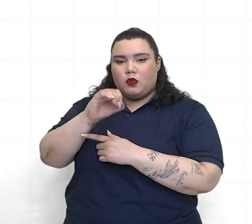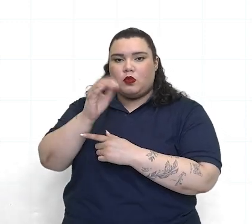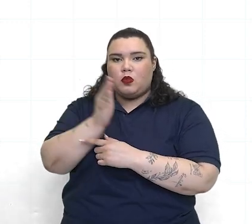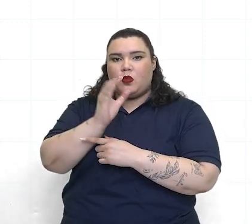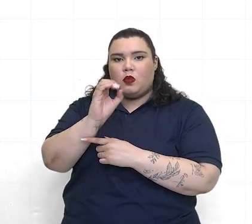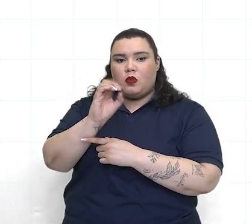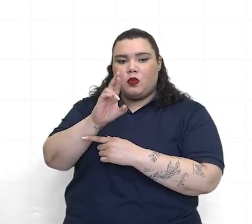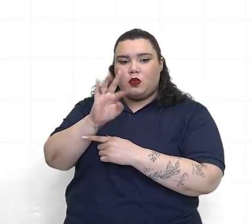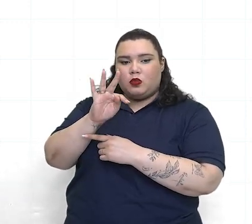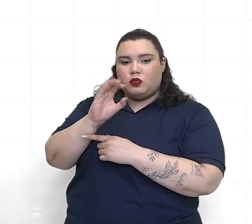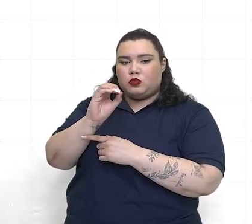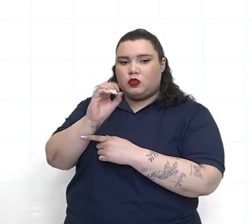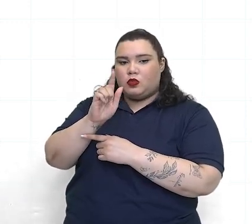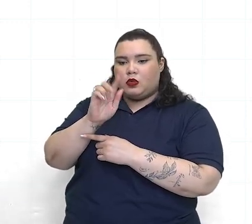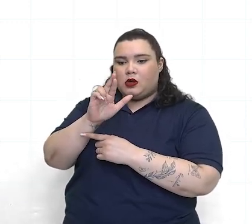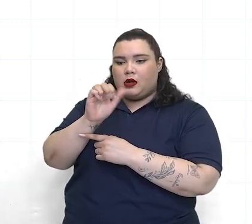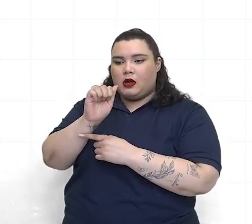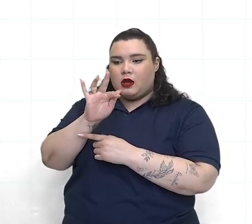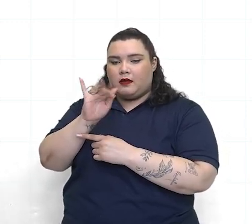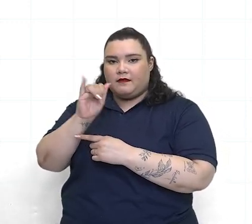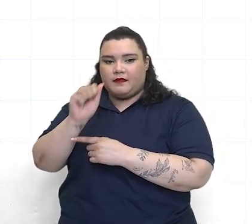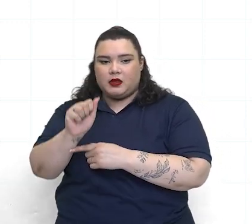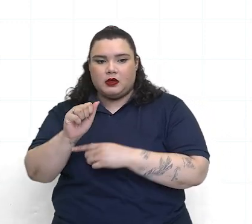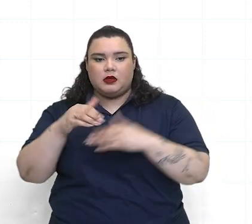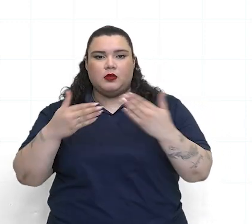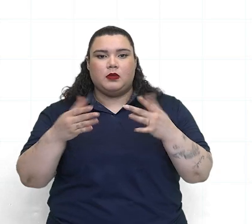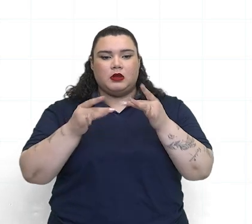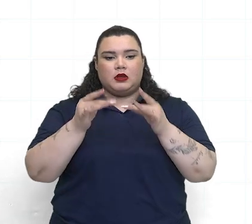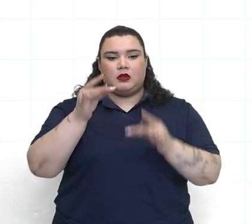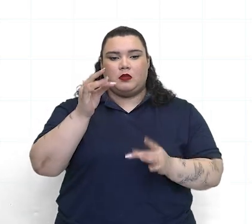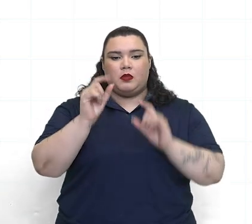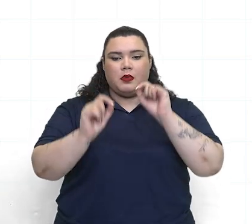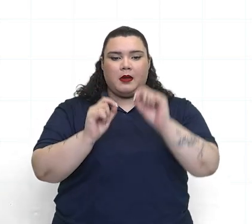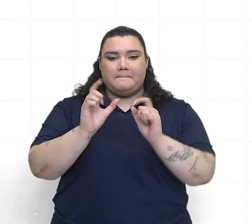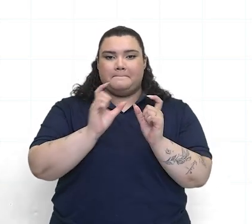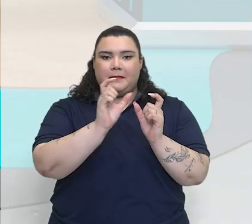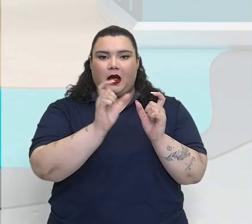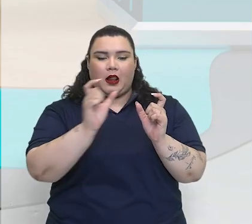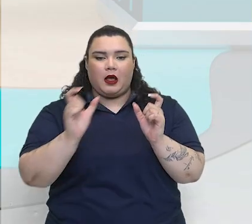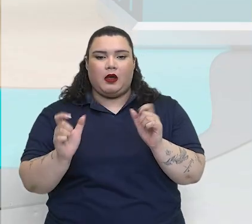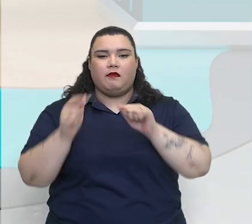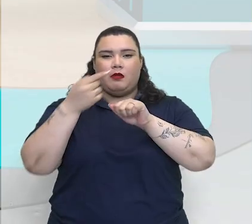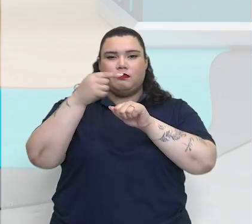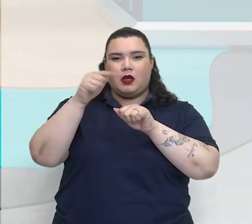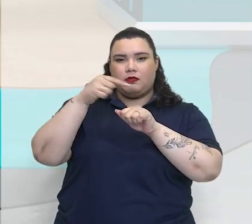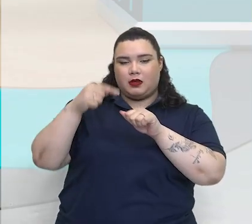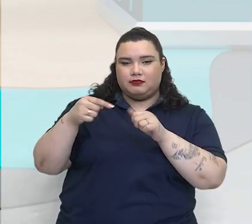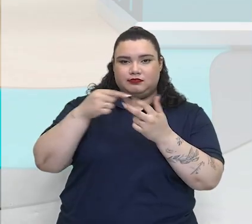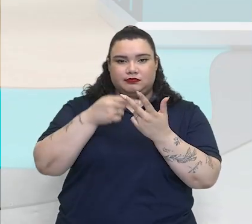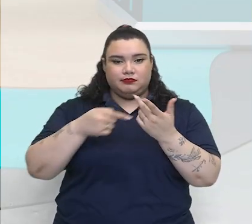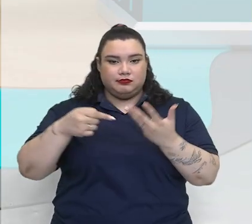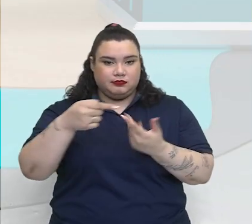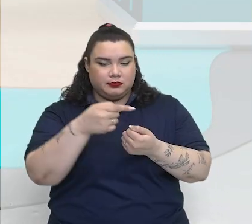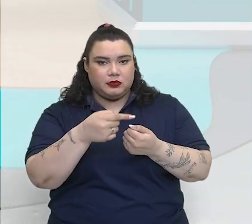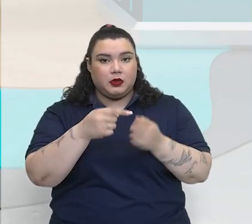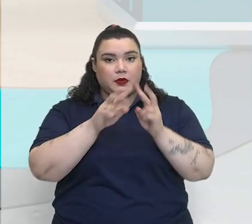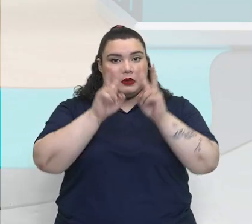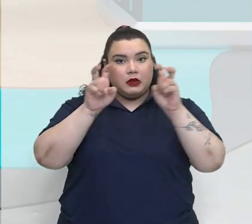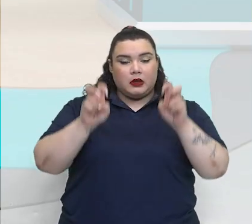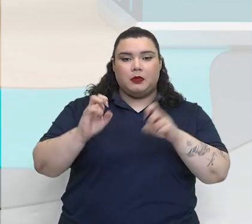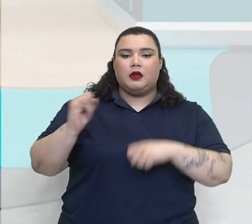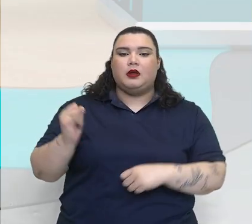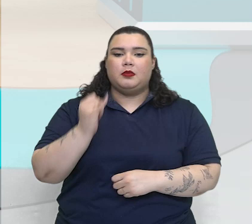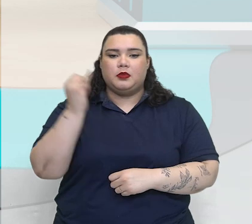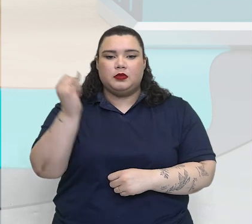fonoortografia, detalhamento, acentuação gráfica. Esse assunto é muito